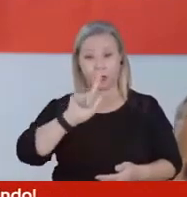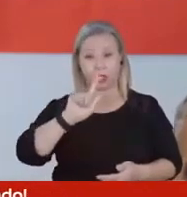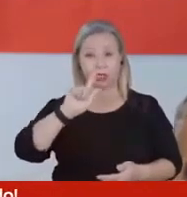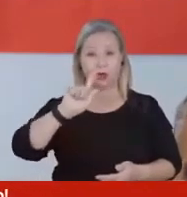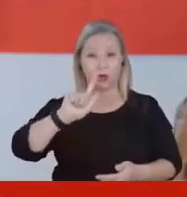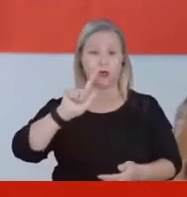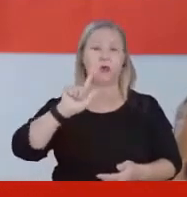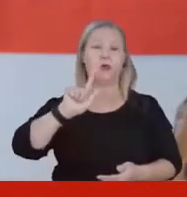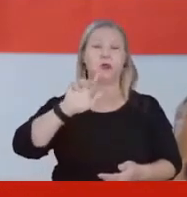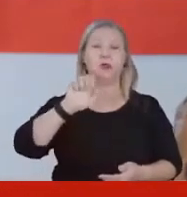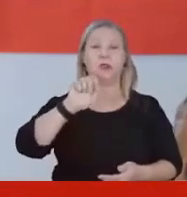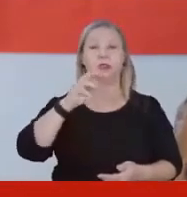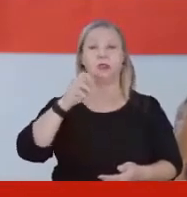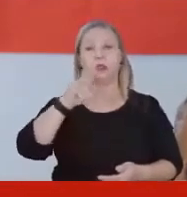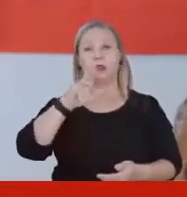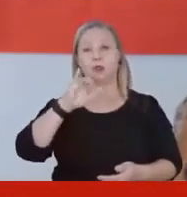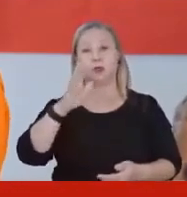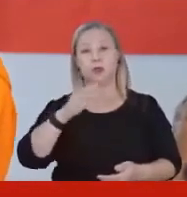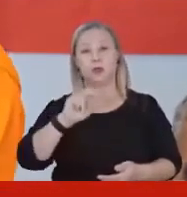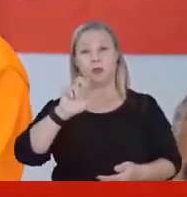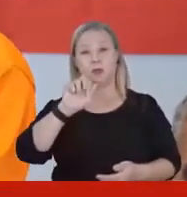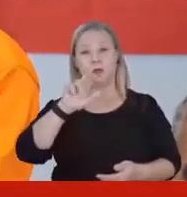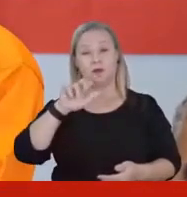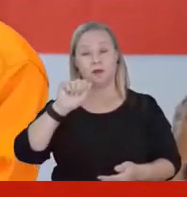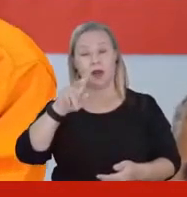mais desigual da federação,